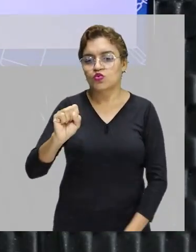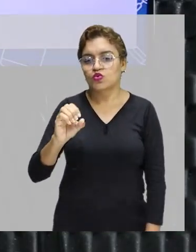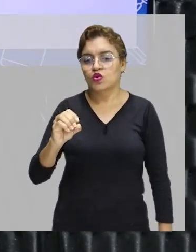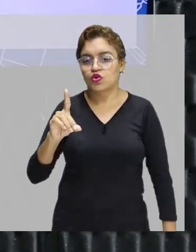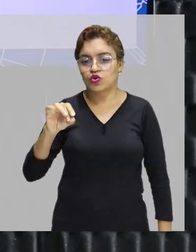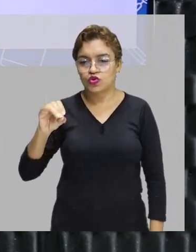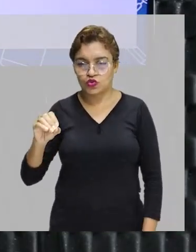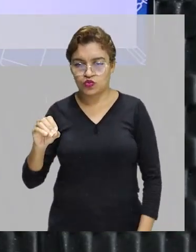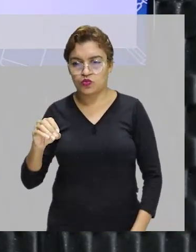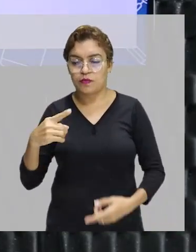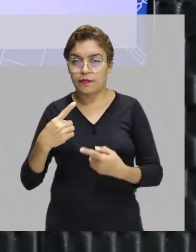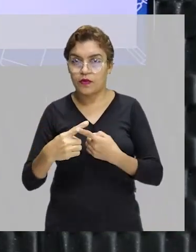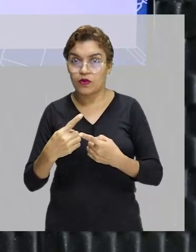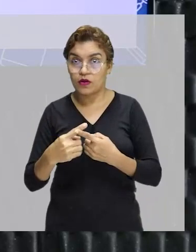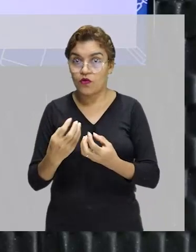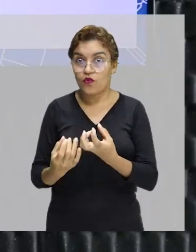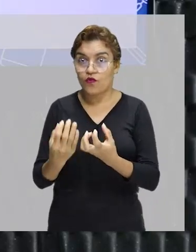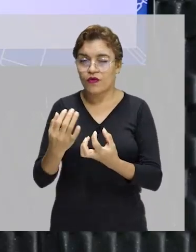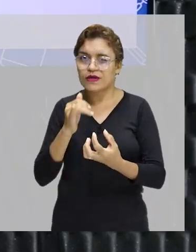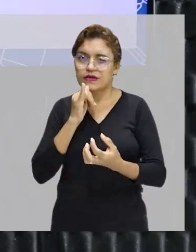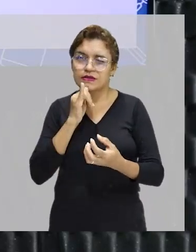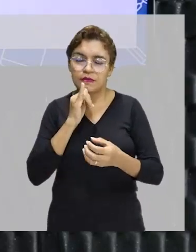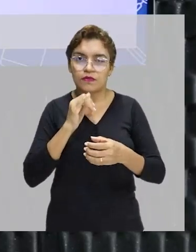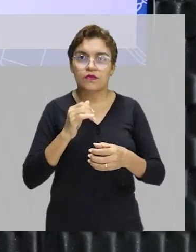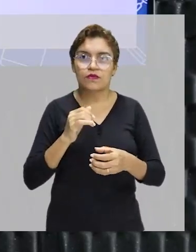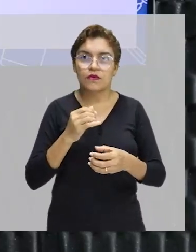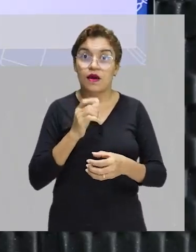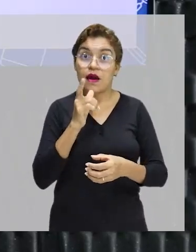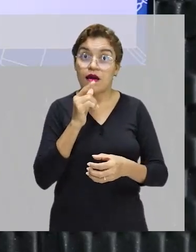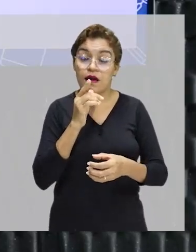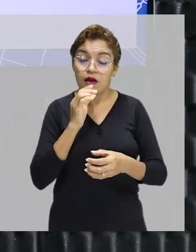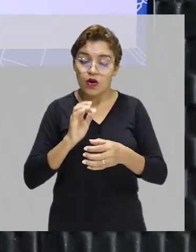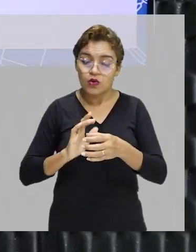Essa água, né, que foi derramada,